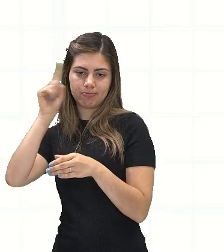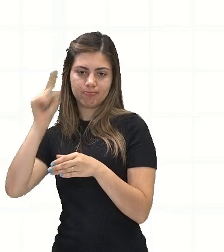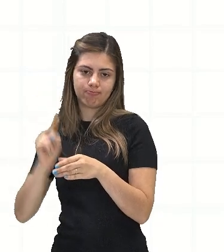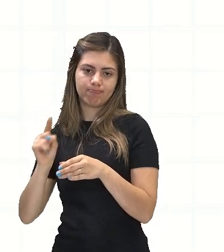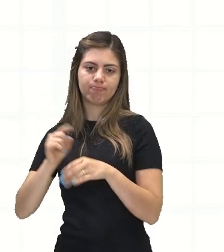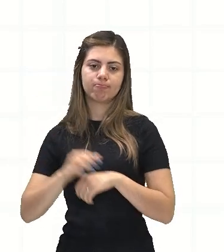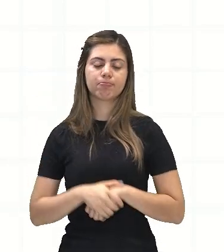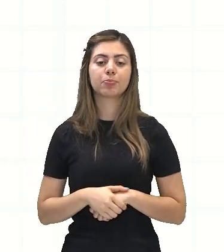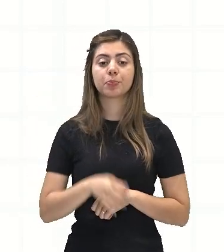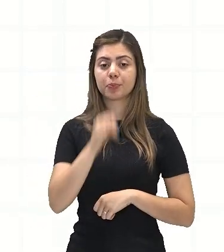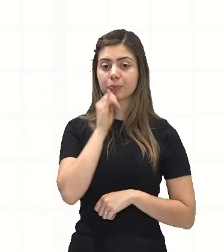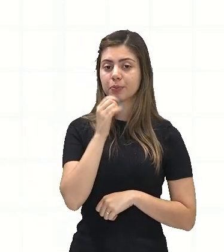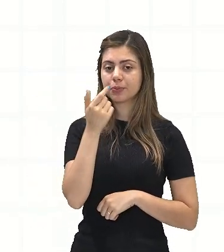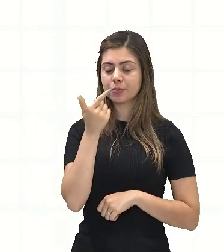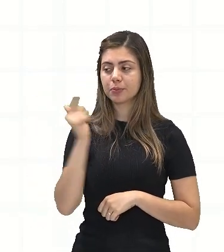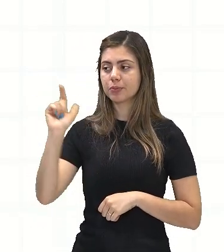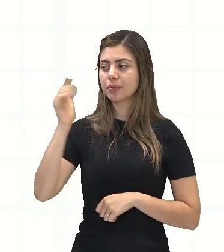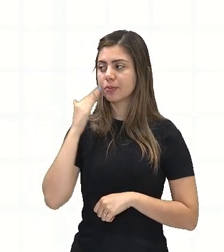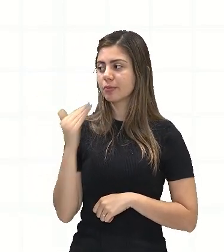exemplo.